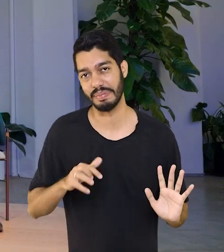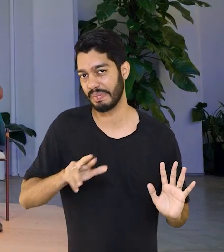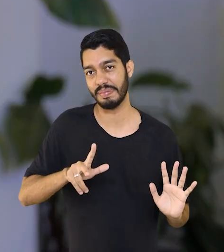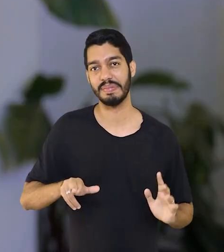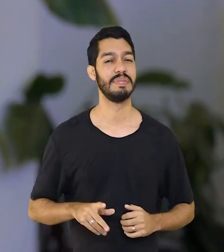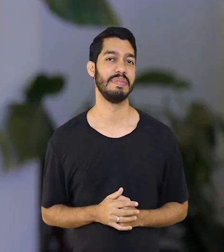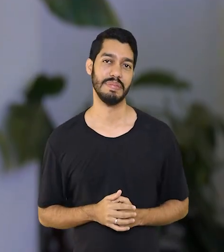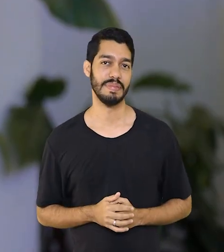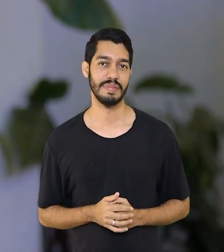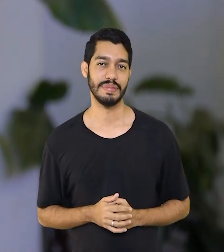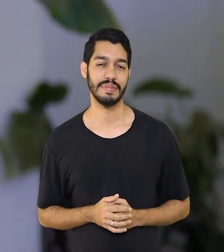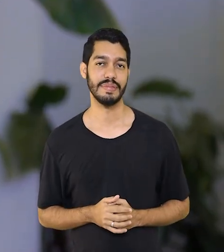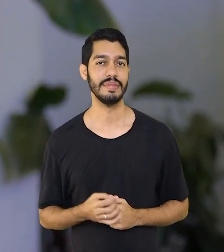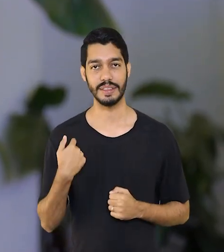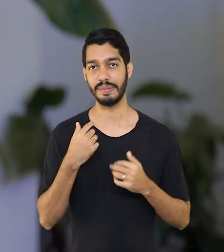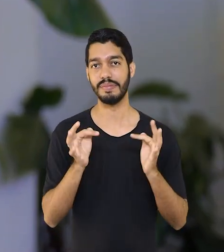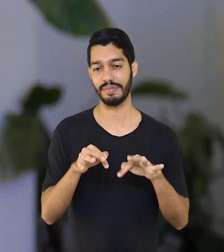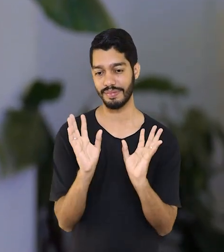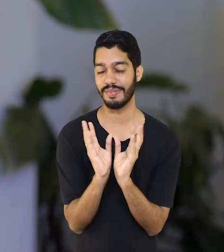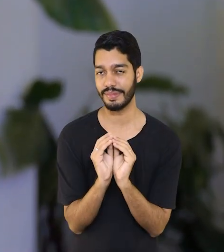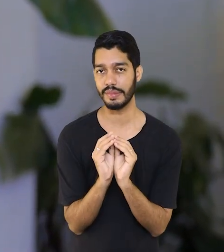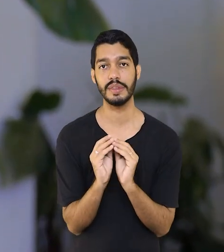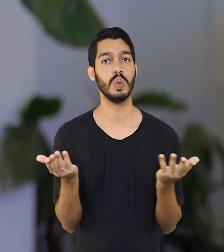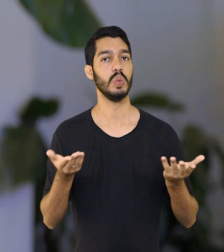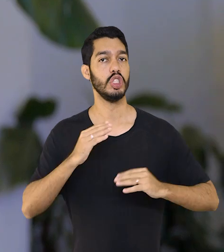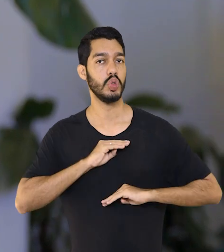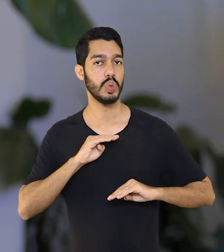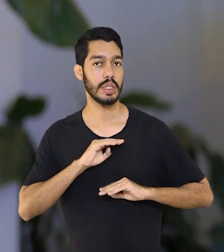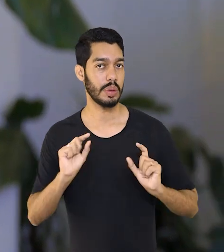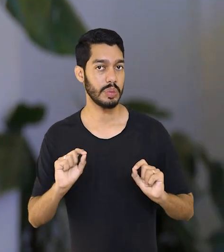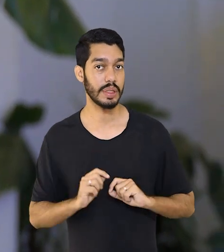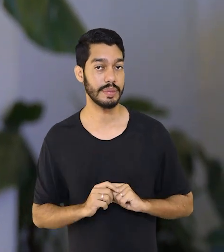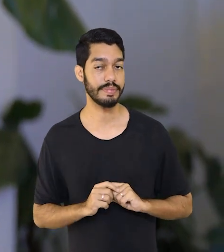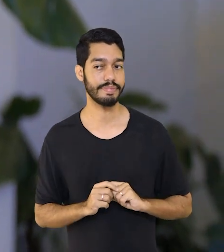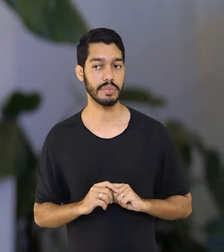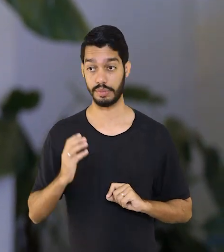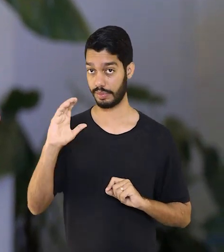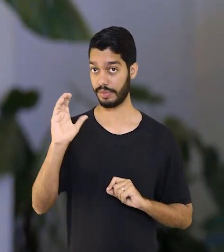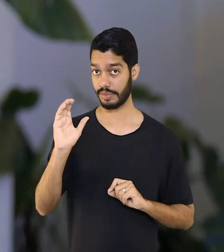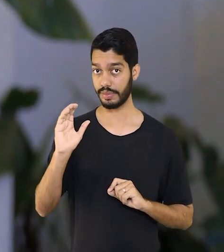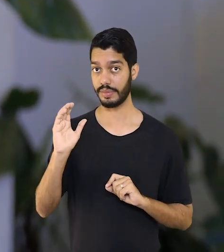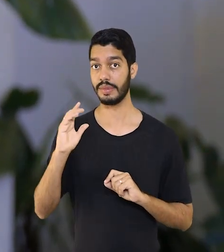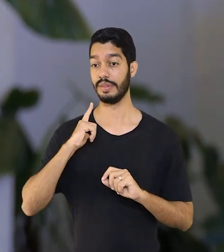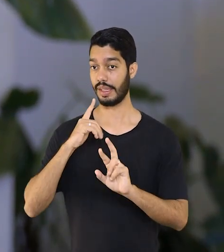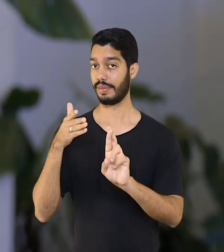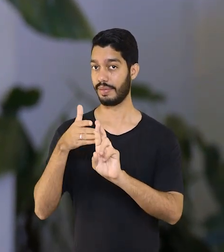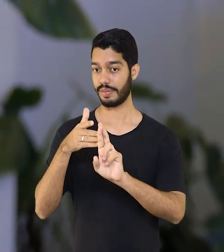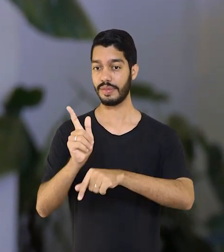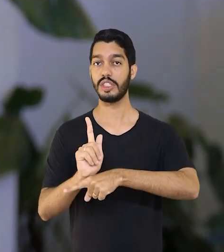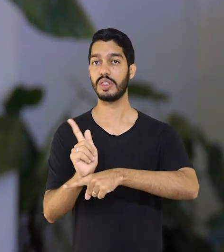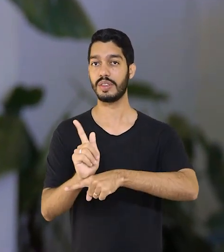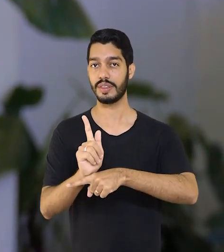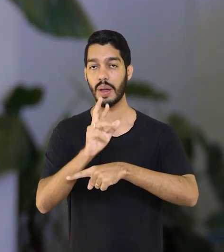tipo. Hoje, eu termino aqui, a situação é a seguinte. Ciência, com